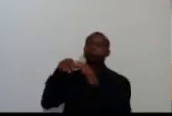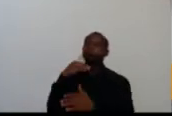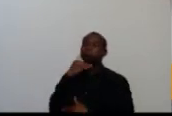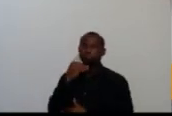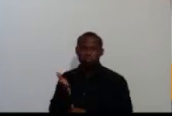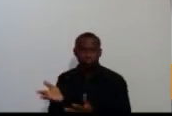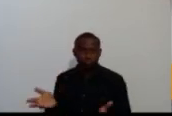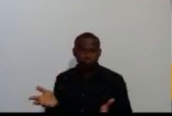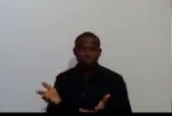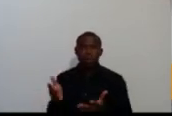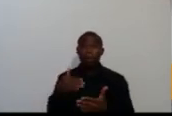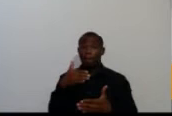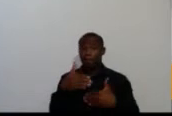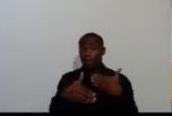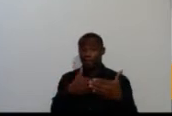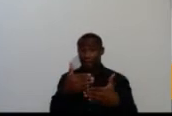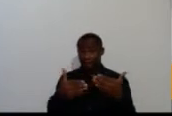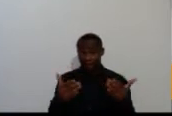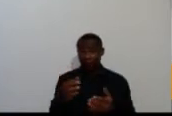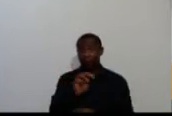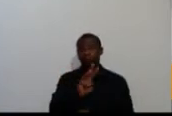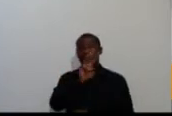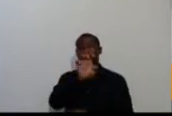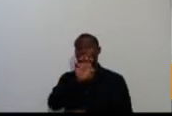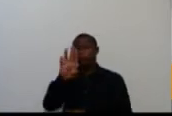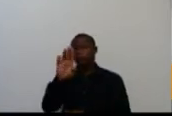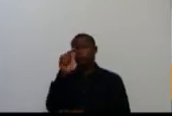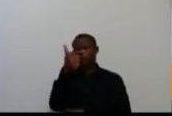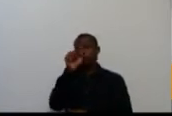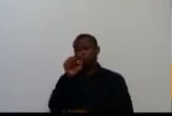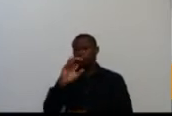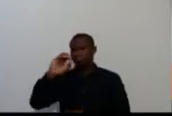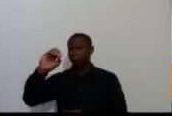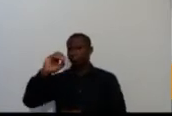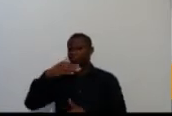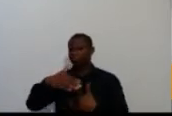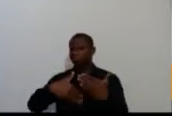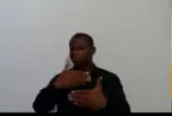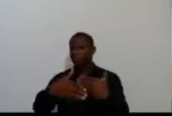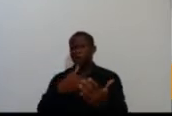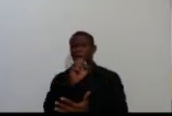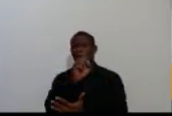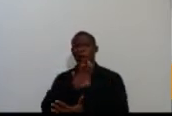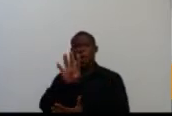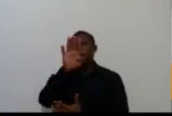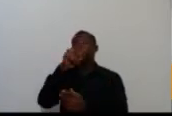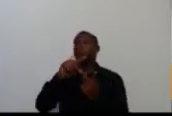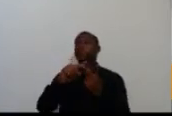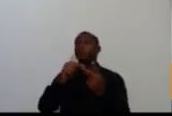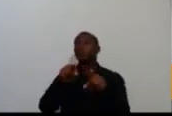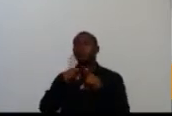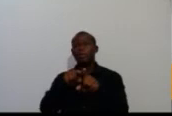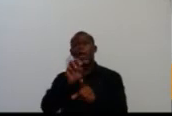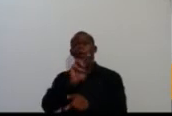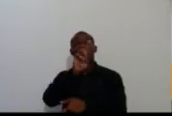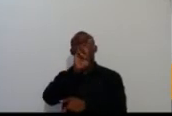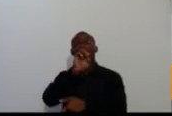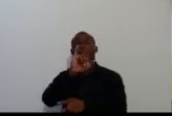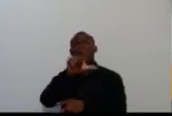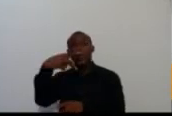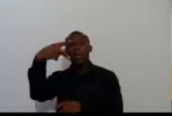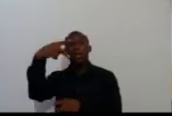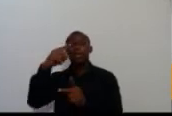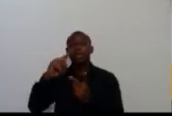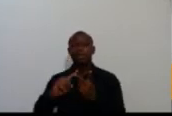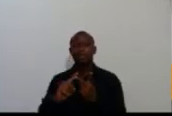a surgir os blogs, as wikis, né? Que você já começa a poder dar uma certa opinião na internet, dar